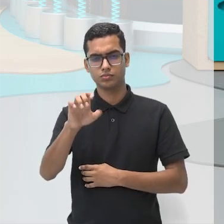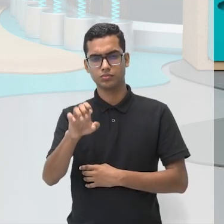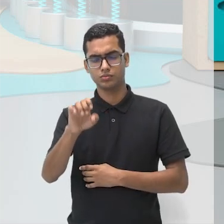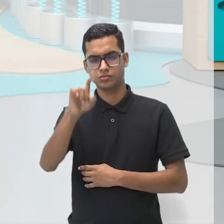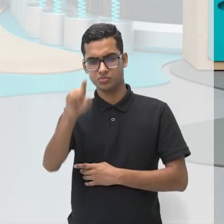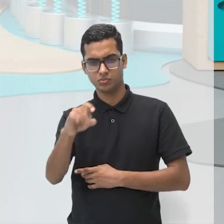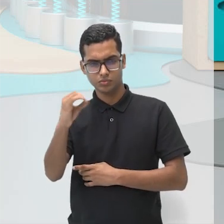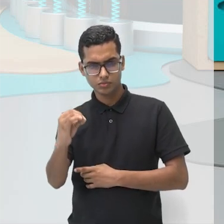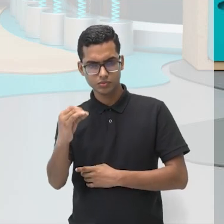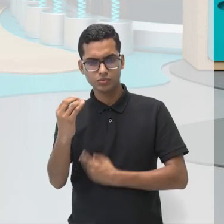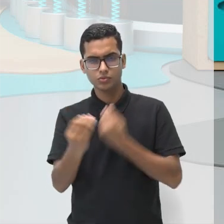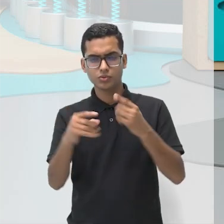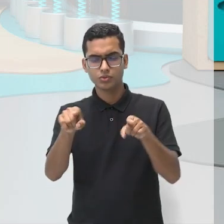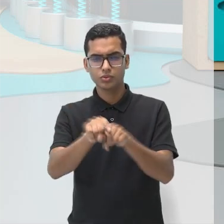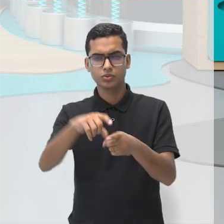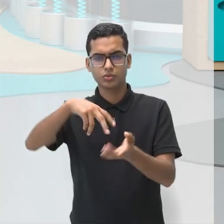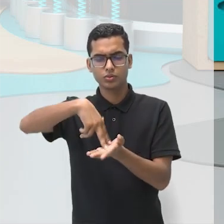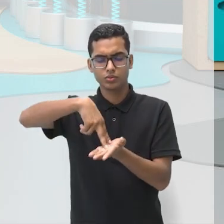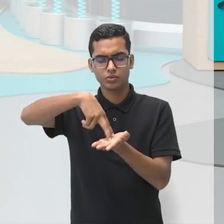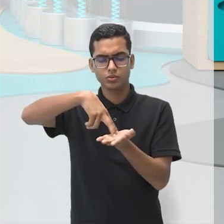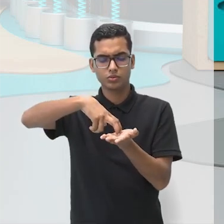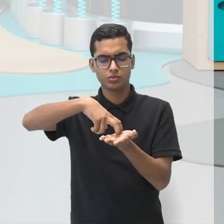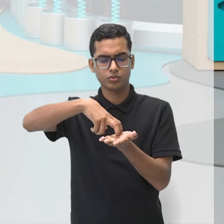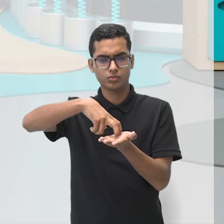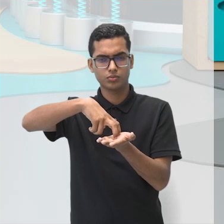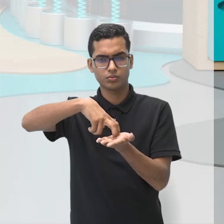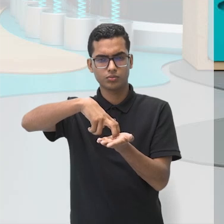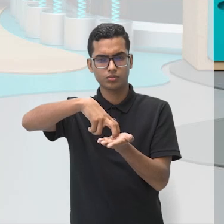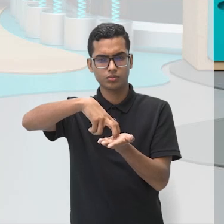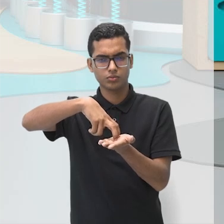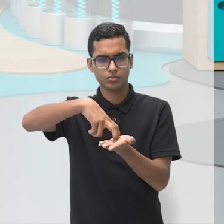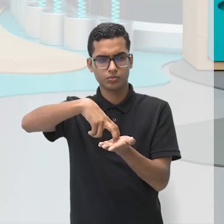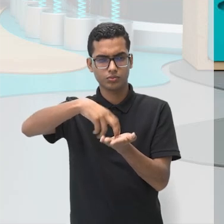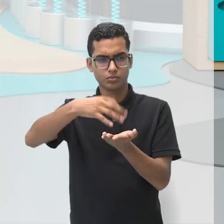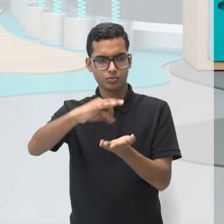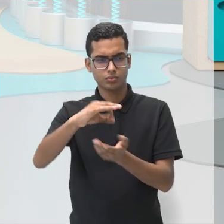fazendo ali uma linha de gravidade, fazendo com que essa linha de gravidade passe por cima